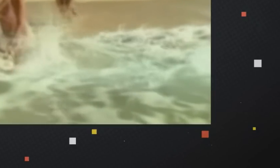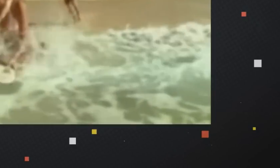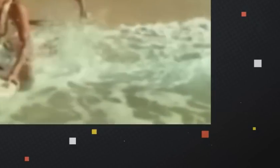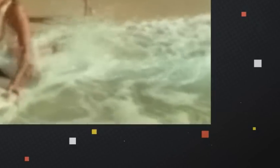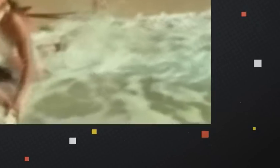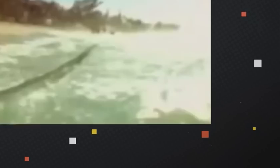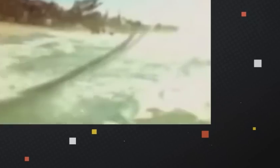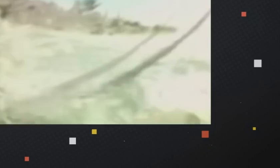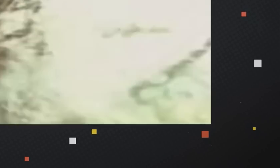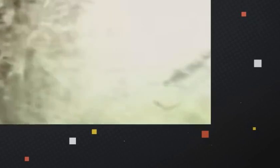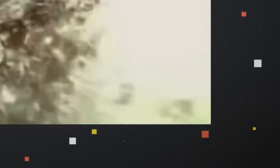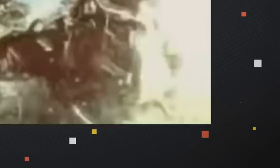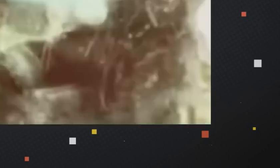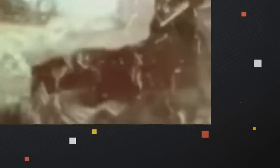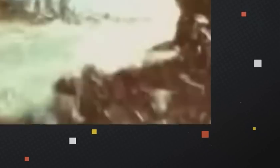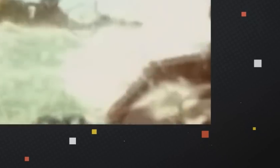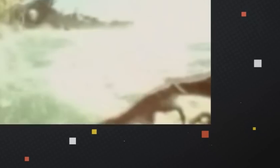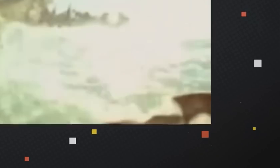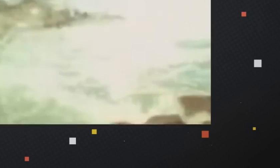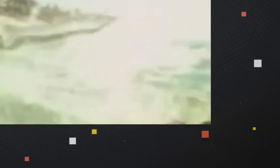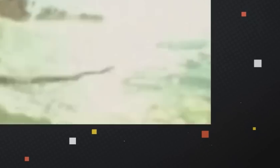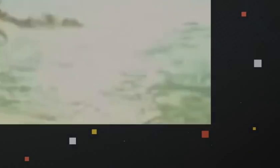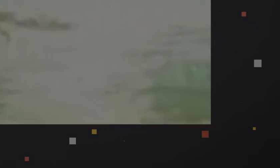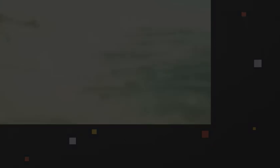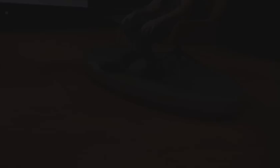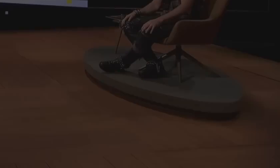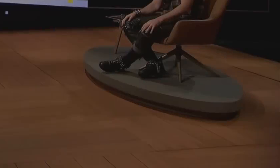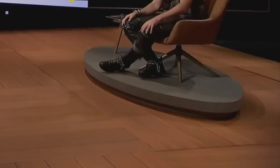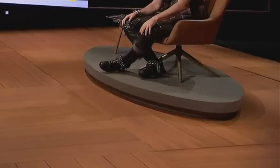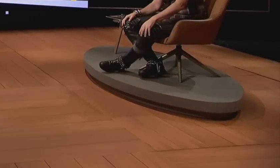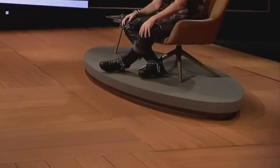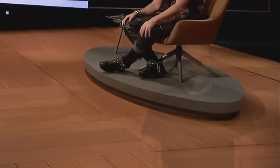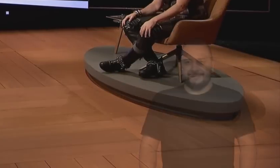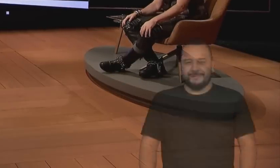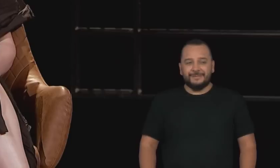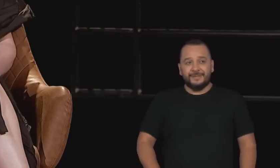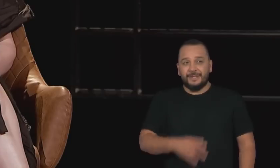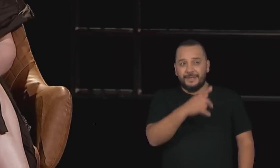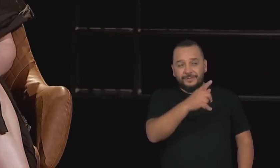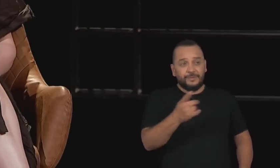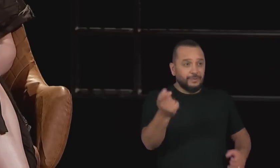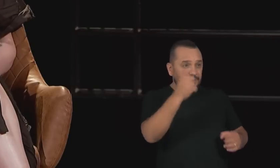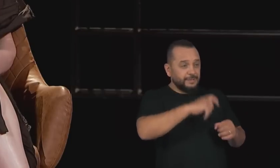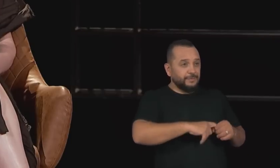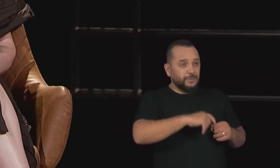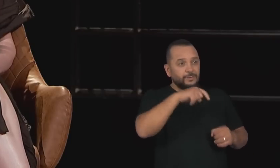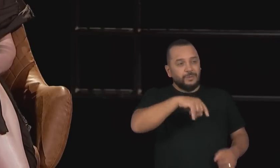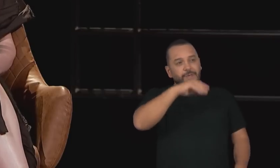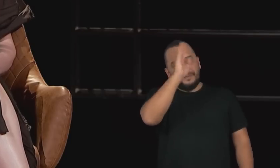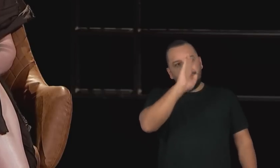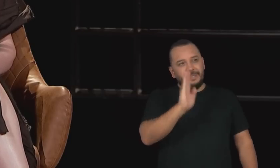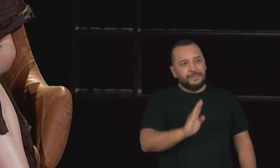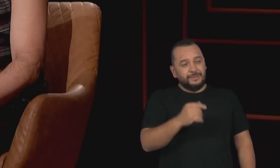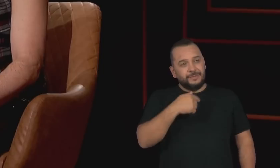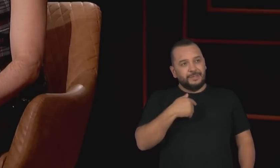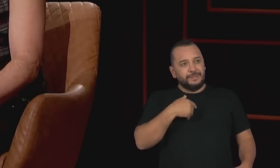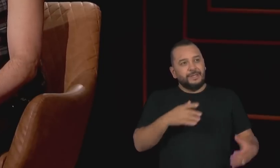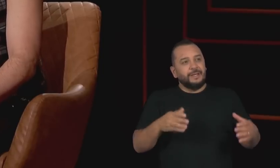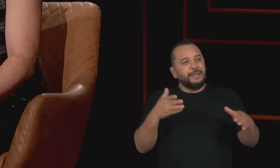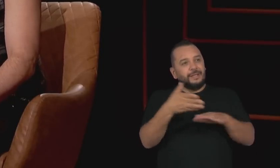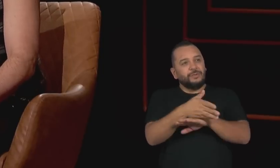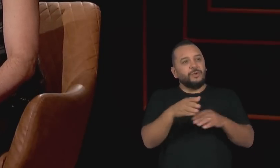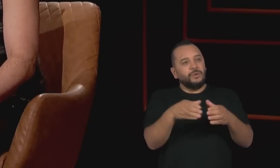in Hawaii. Aí de volta ao Brasil você entra para a banda Metrópolis, né? Eu ando para a